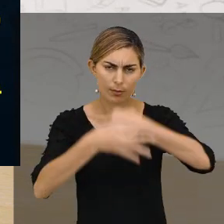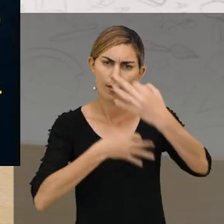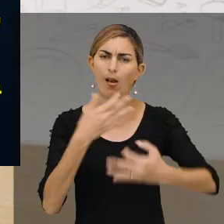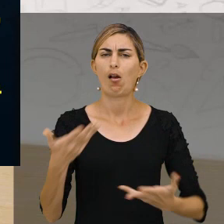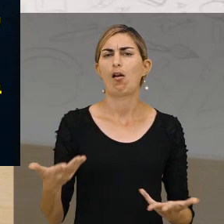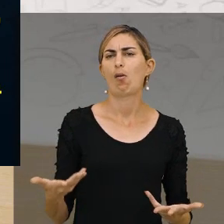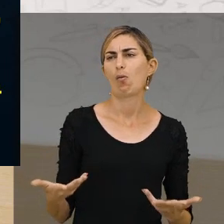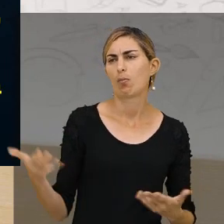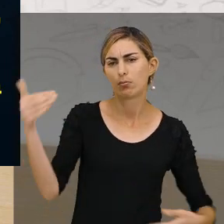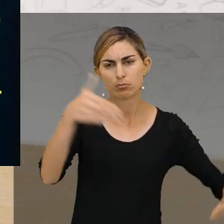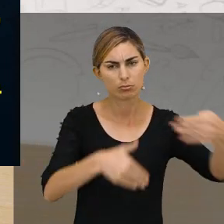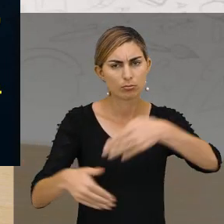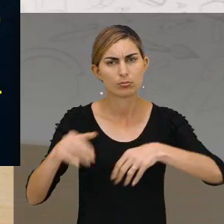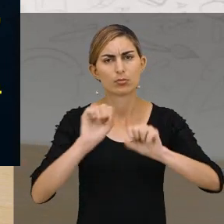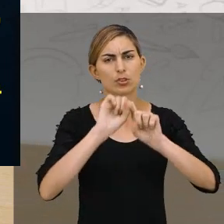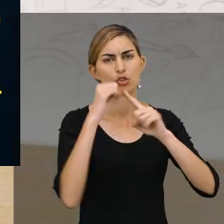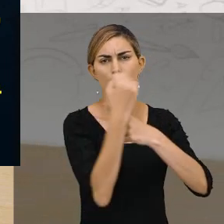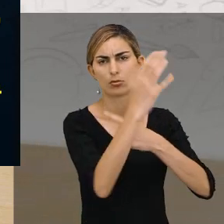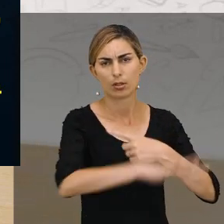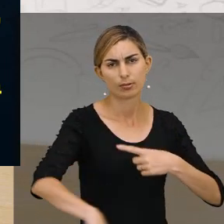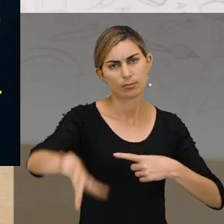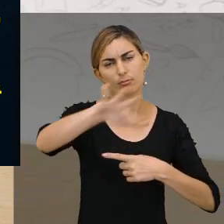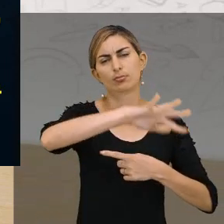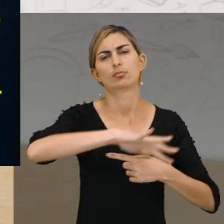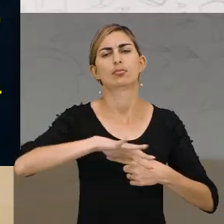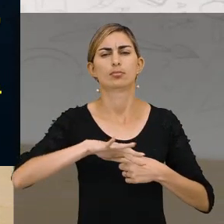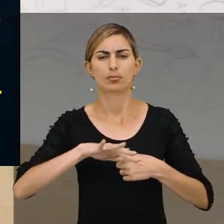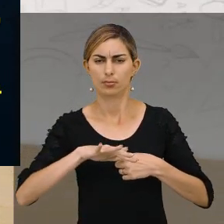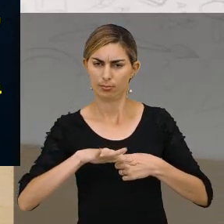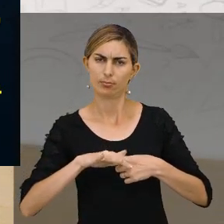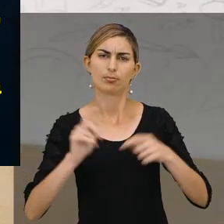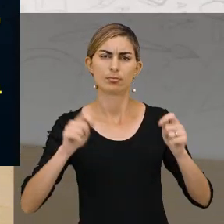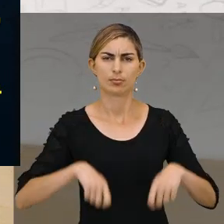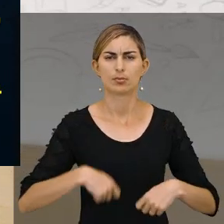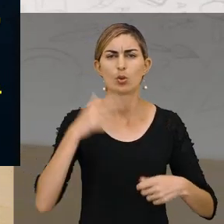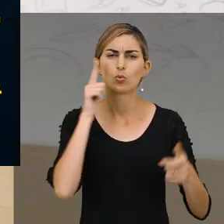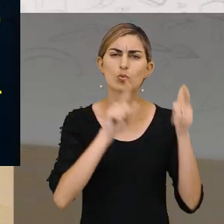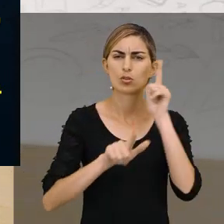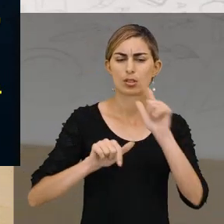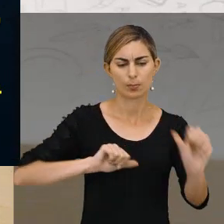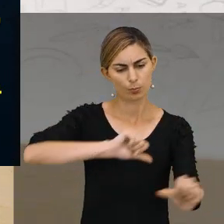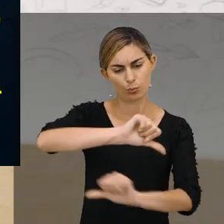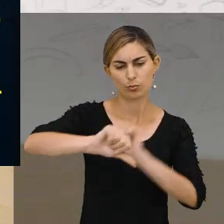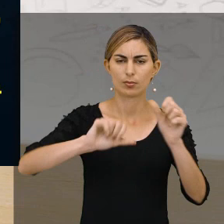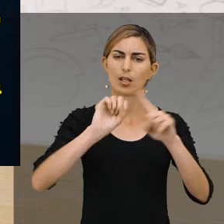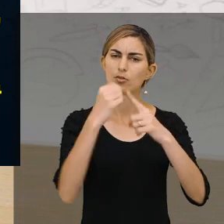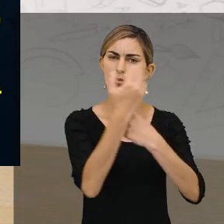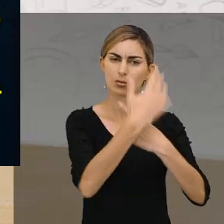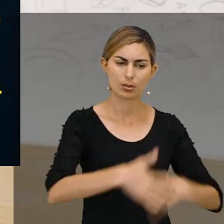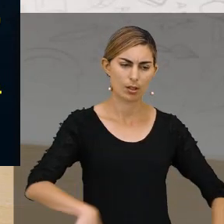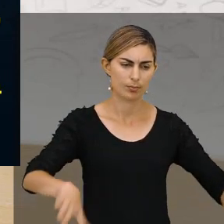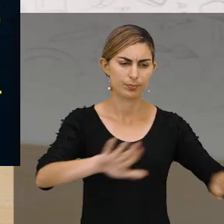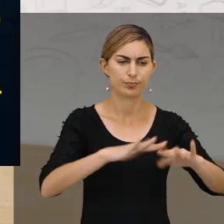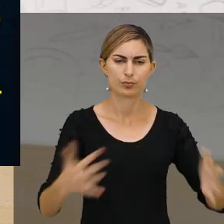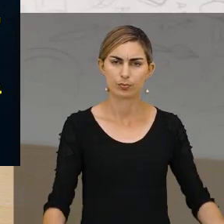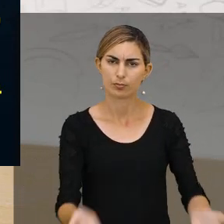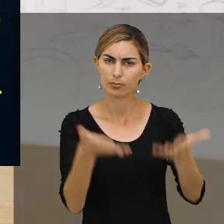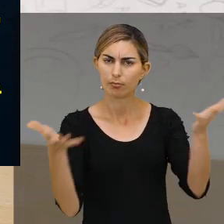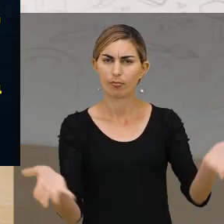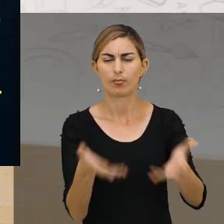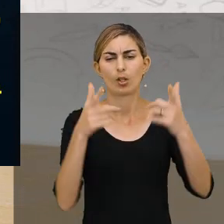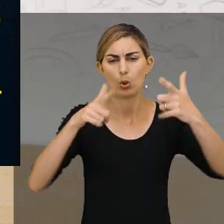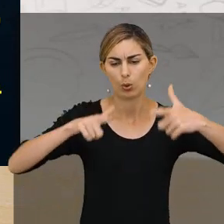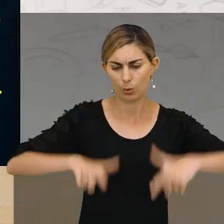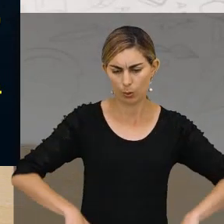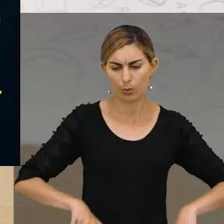intervir criticamente na sociedade de forma a poder conseguir transformá-la, contribuir para uma